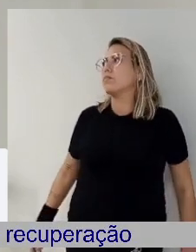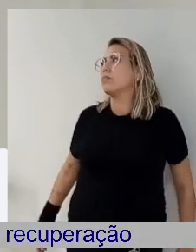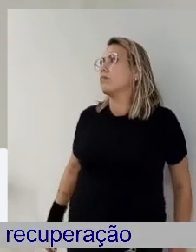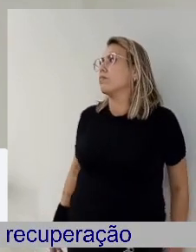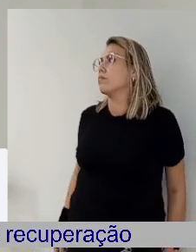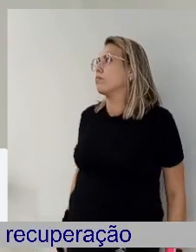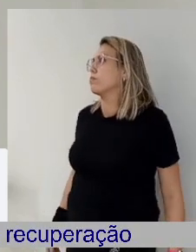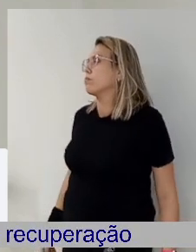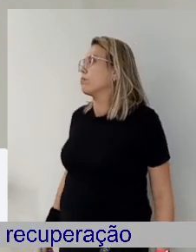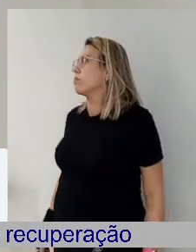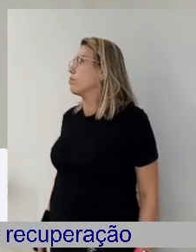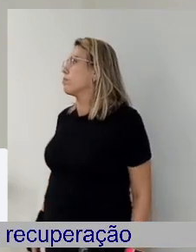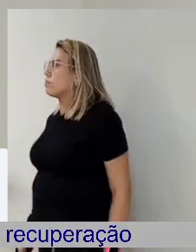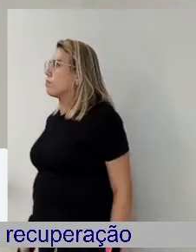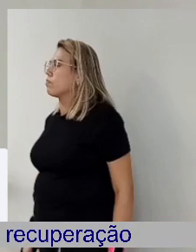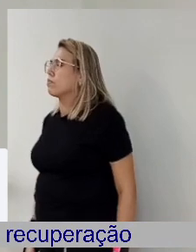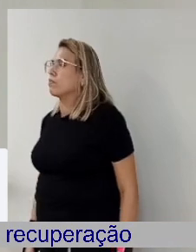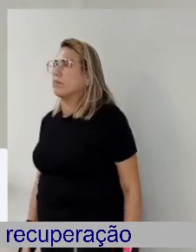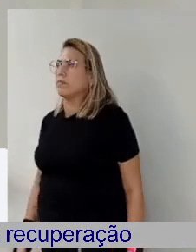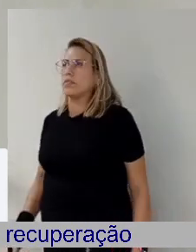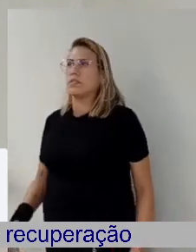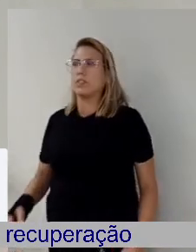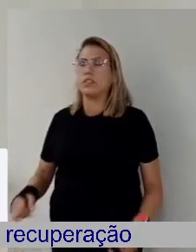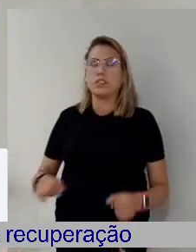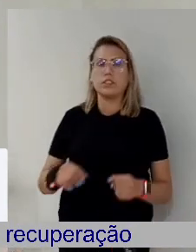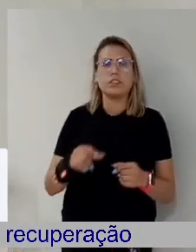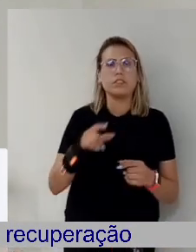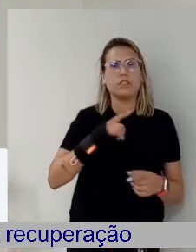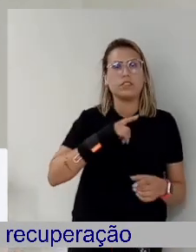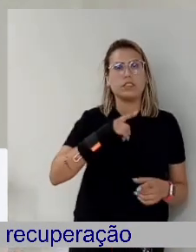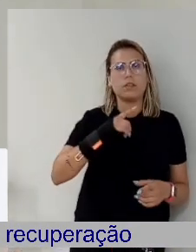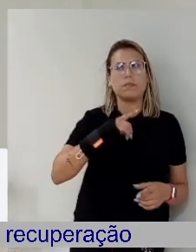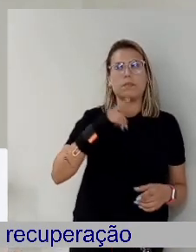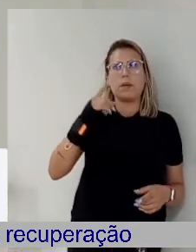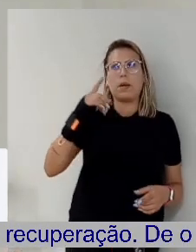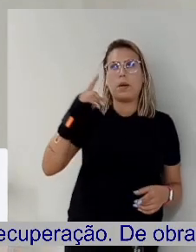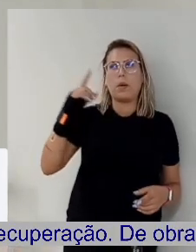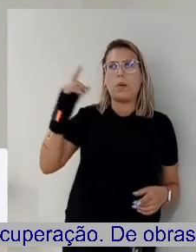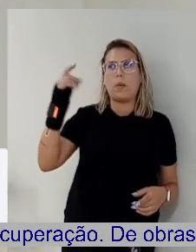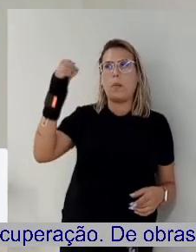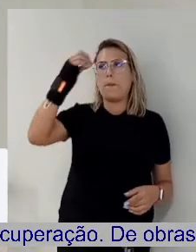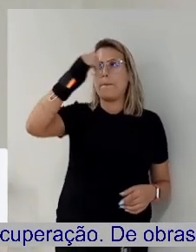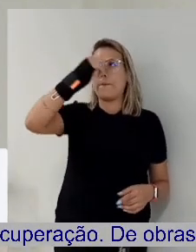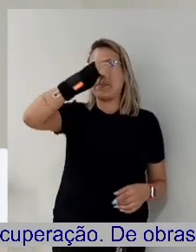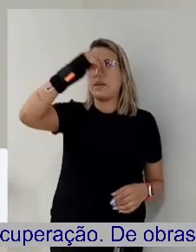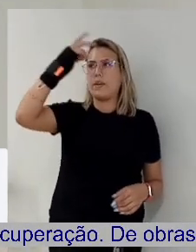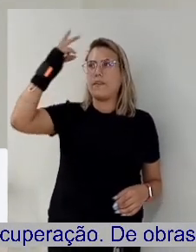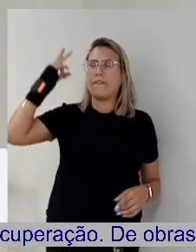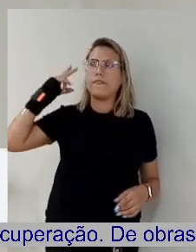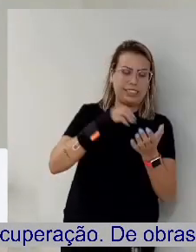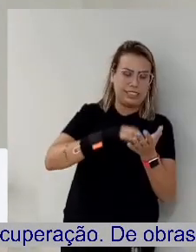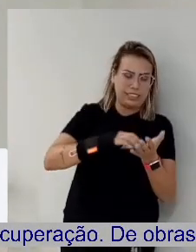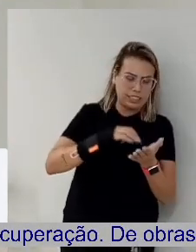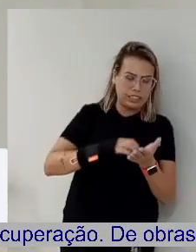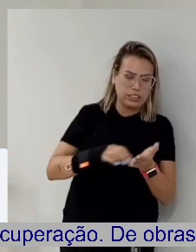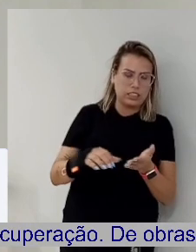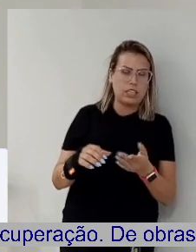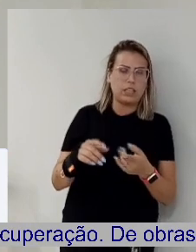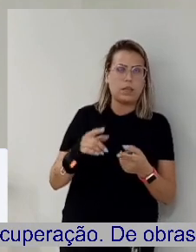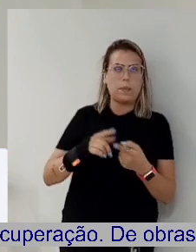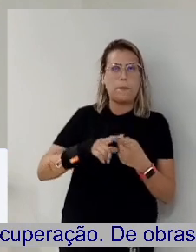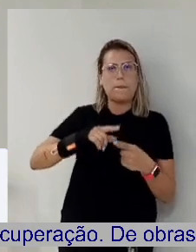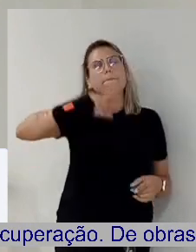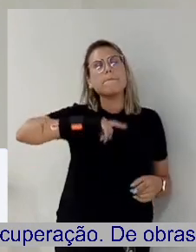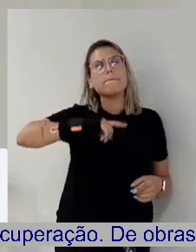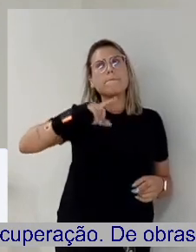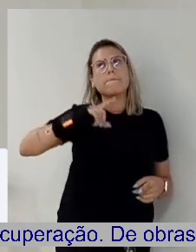estivemos também semana passada Prefeito ril o secretário de obras juntamente com outras lideranças estivemos também